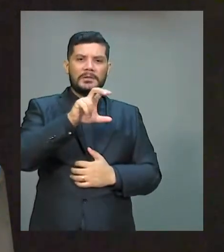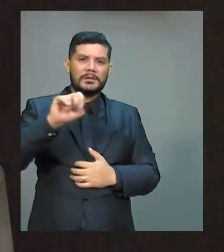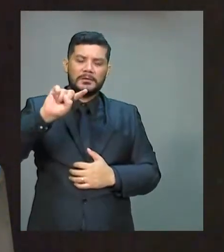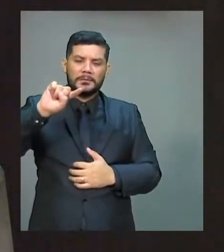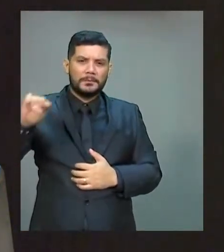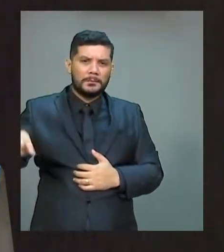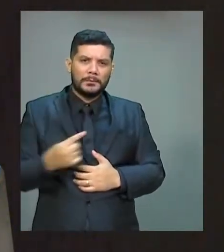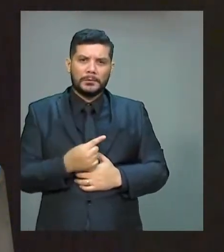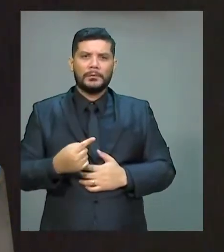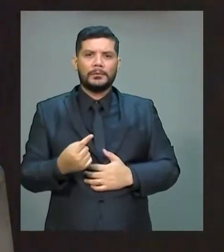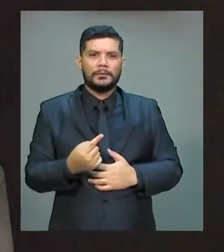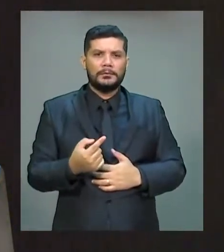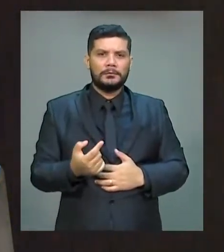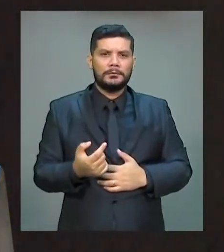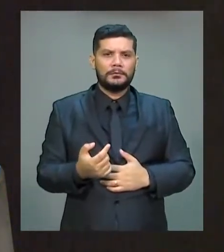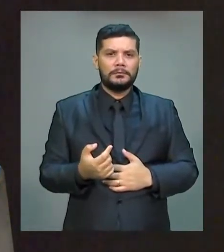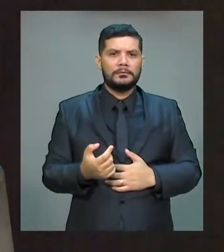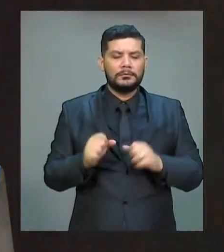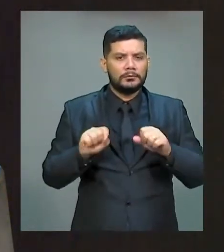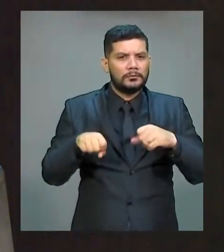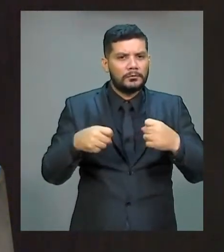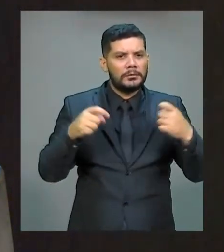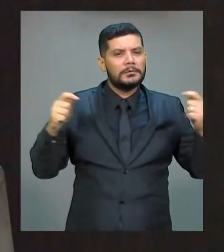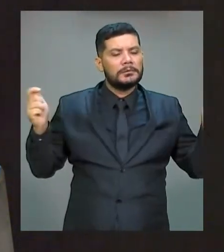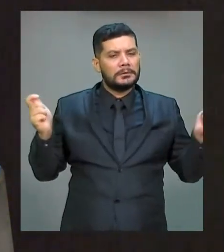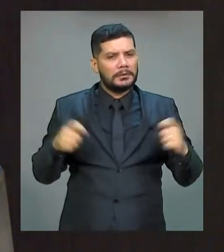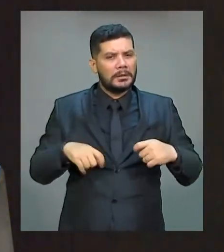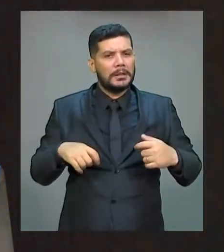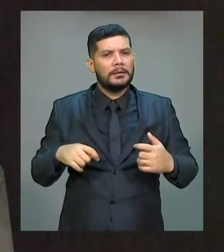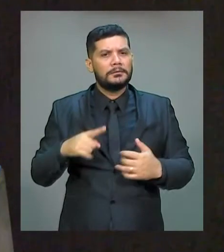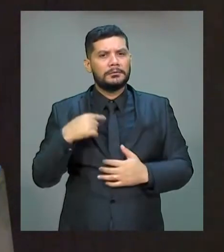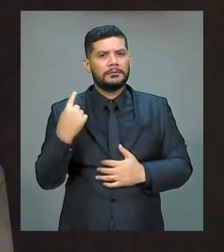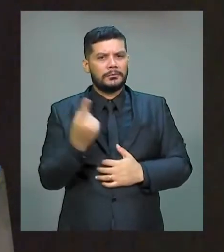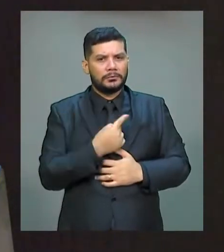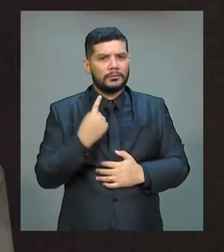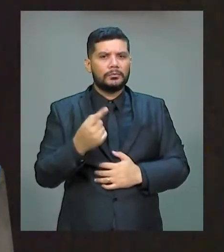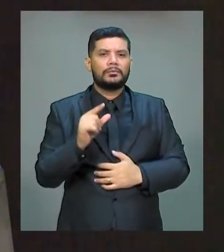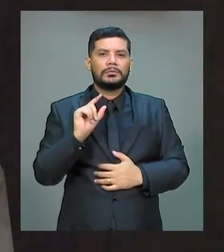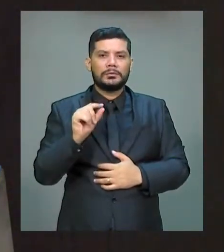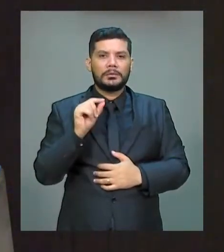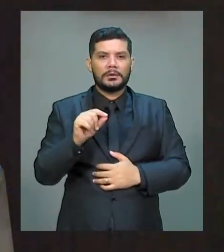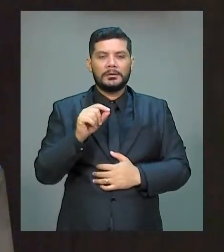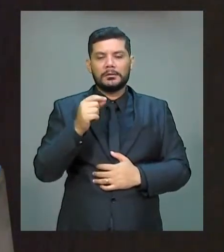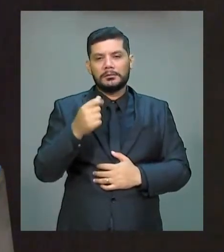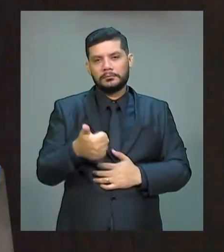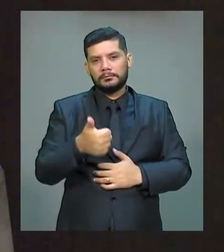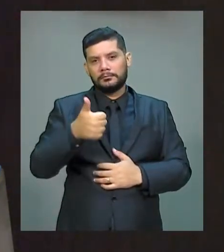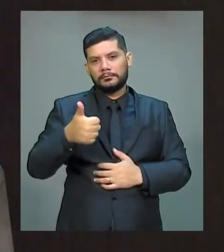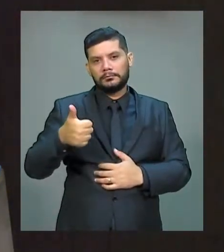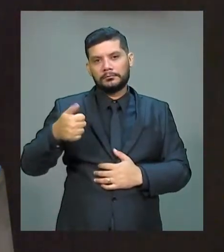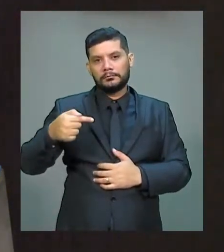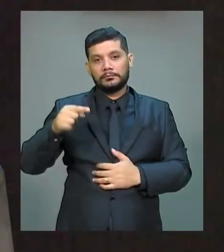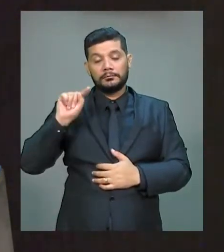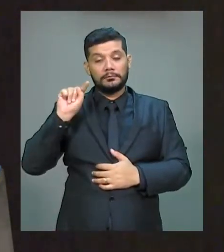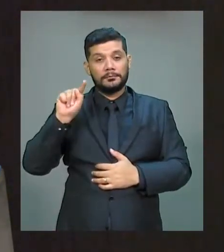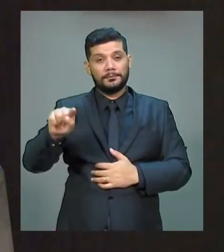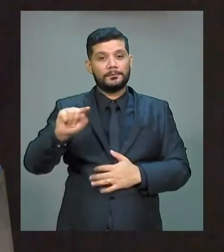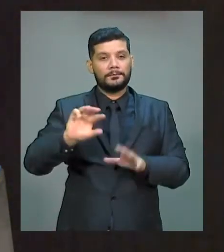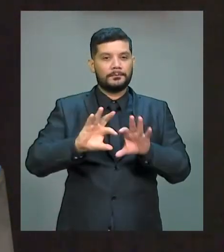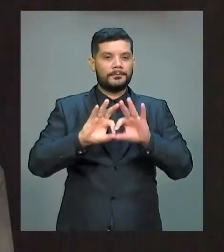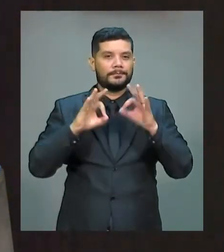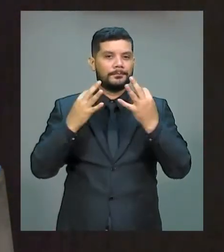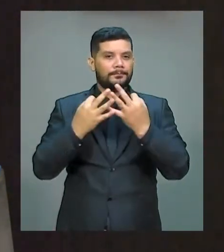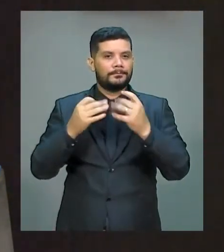esforço excepcional, poderia fazer com que nós chegássemos a 117 mil famílias